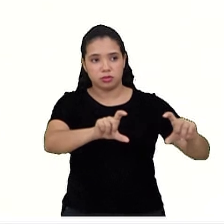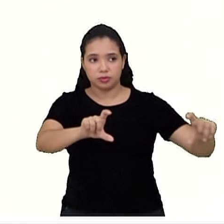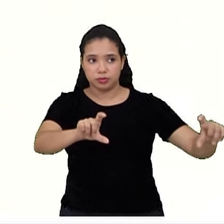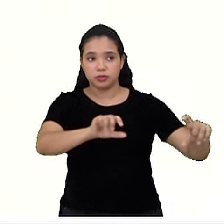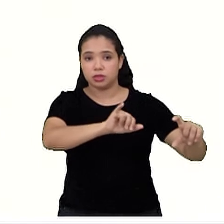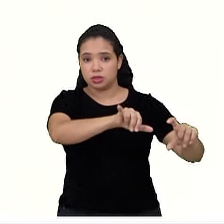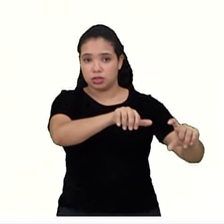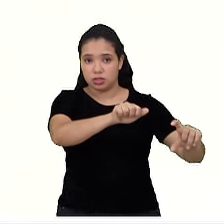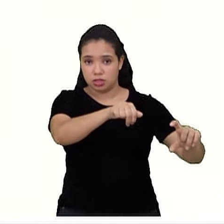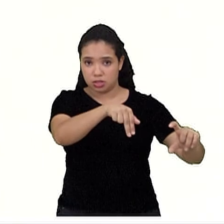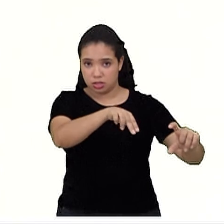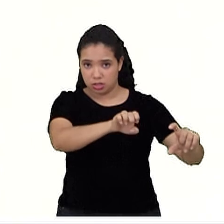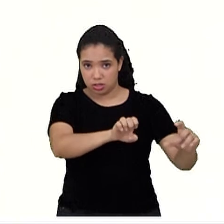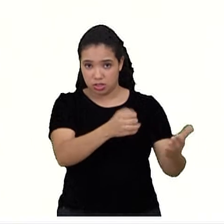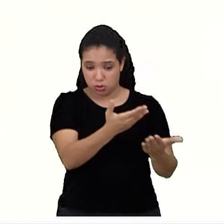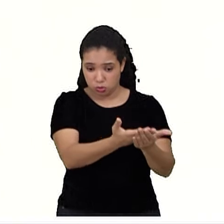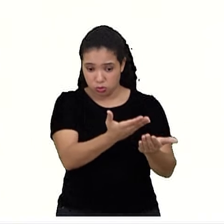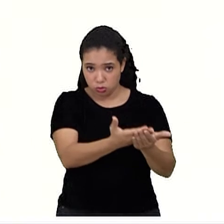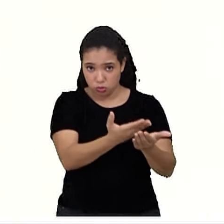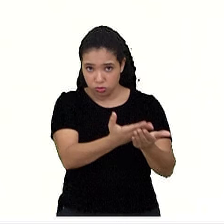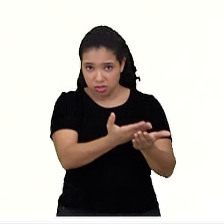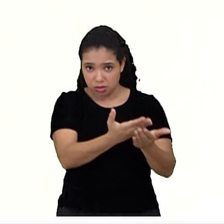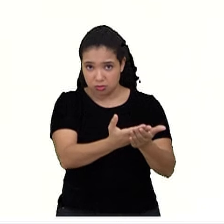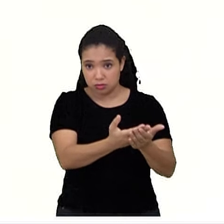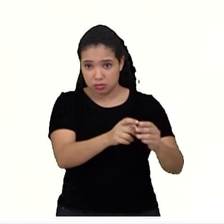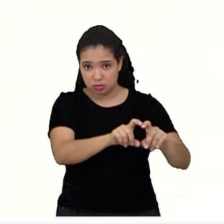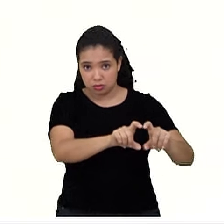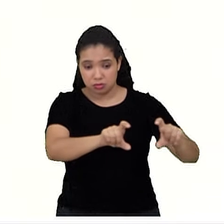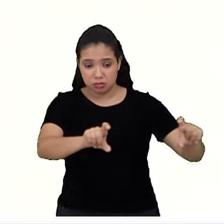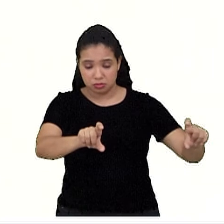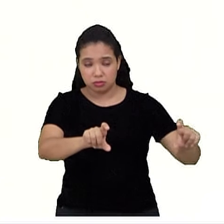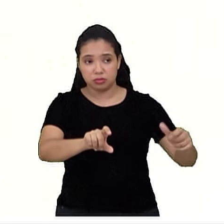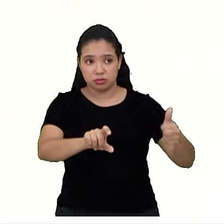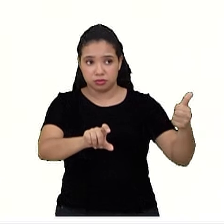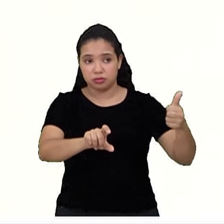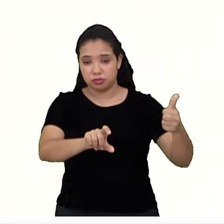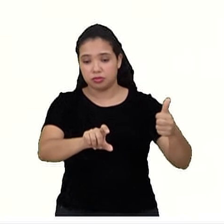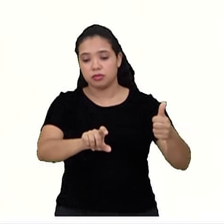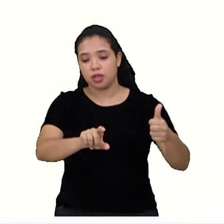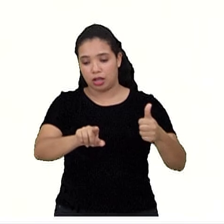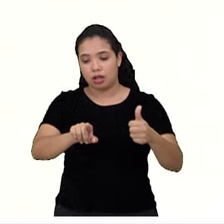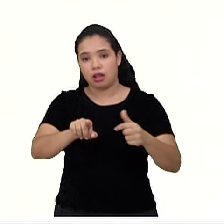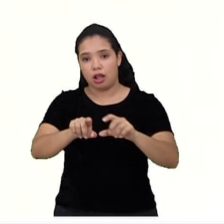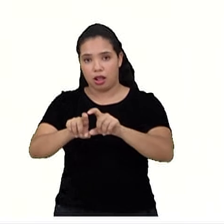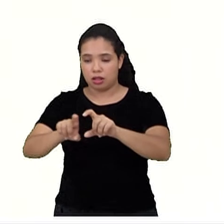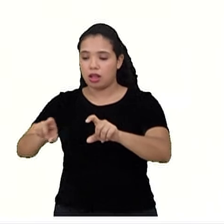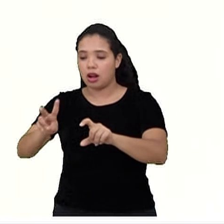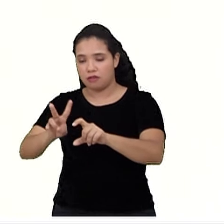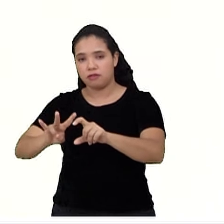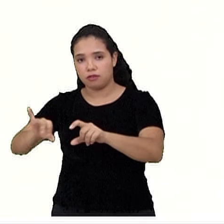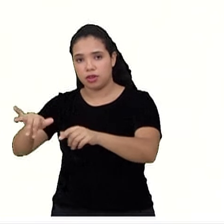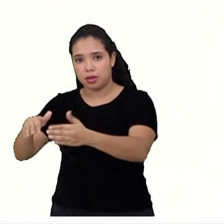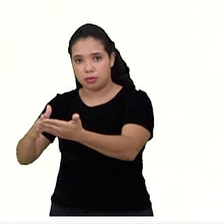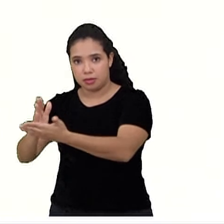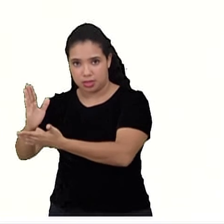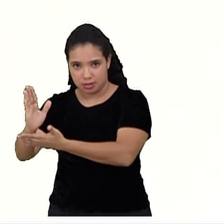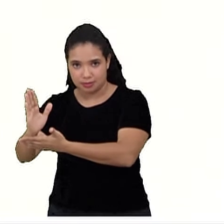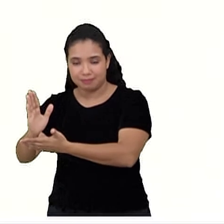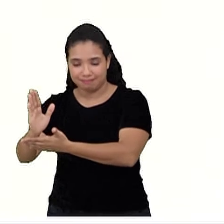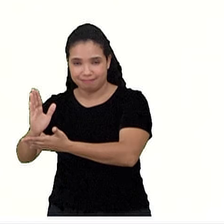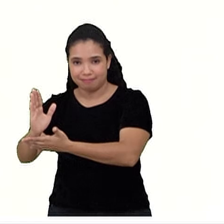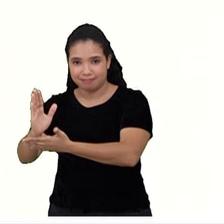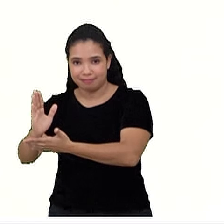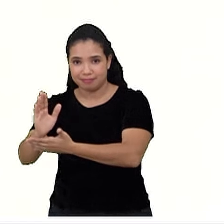Jane estudar, o que vai acontecer? She will pass, ela irá passar, né? Então a